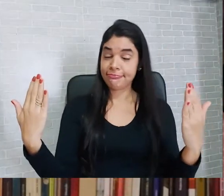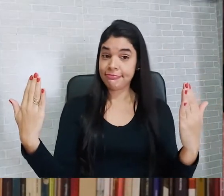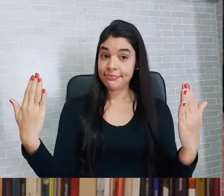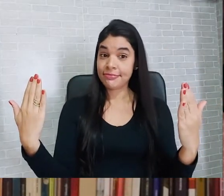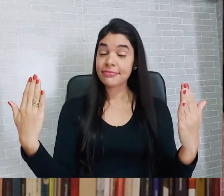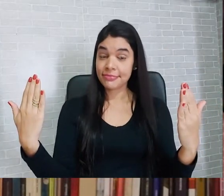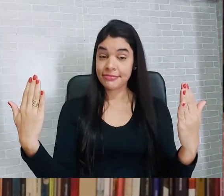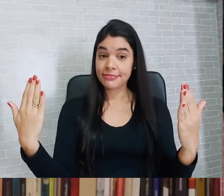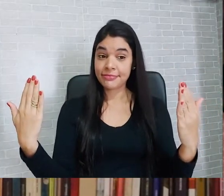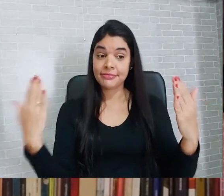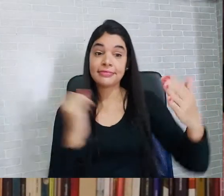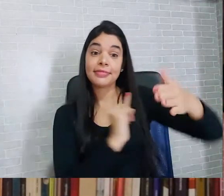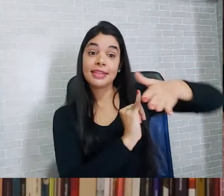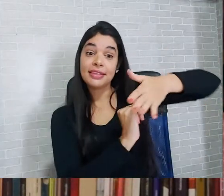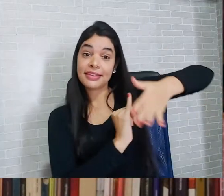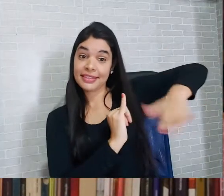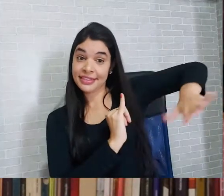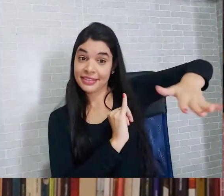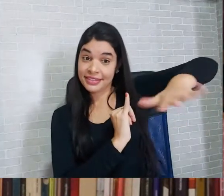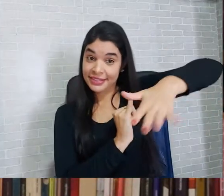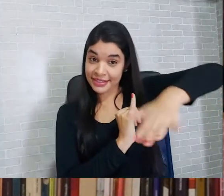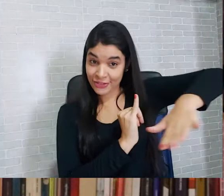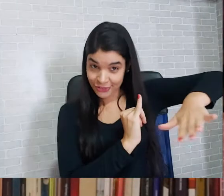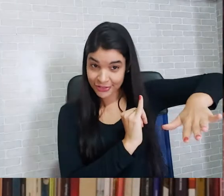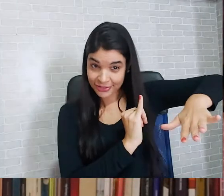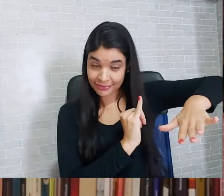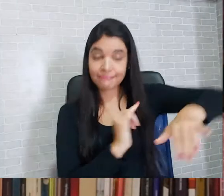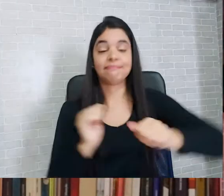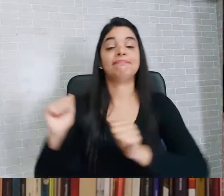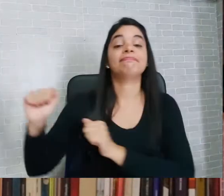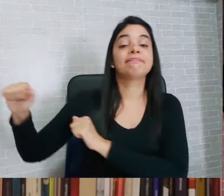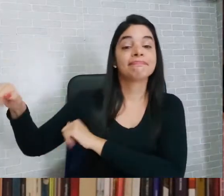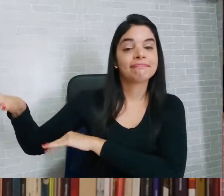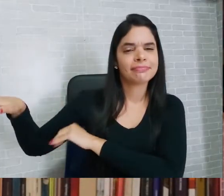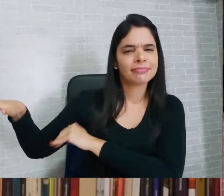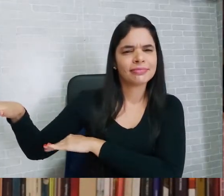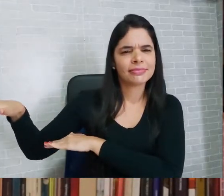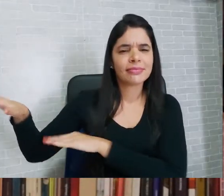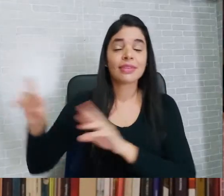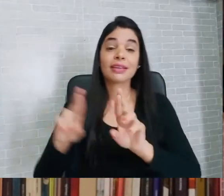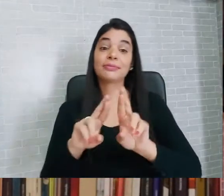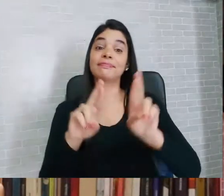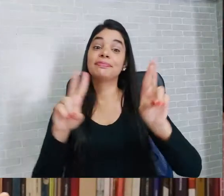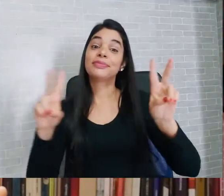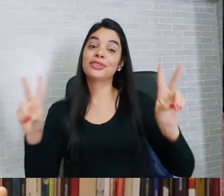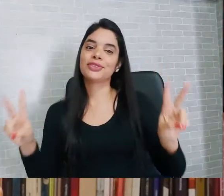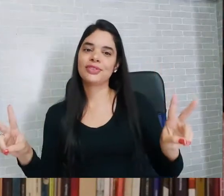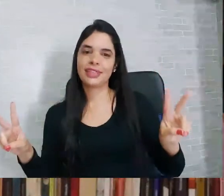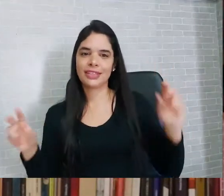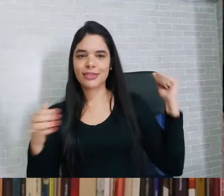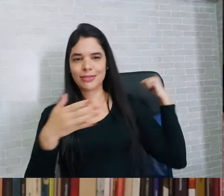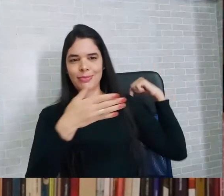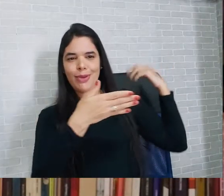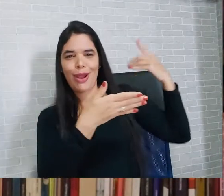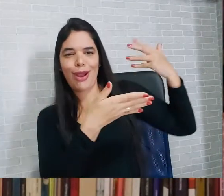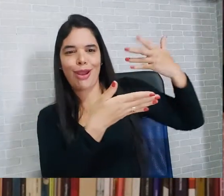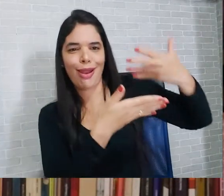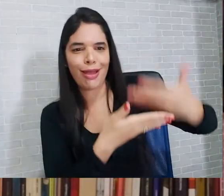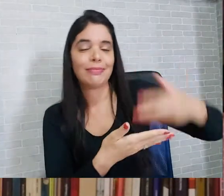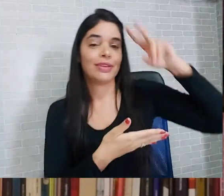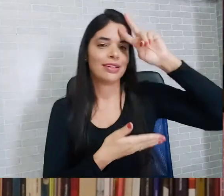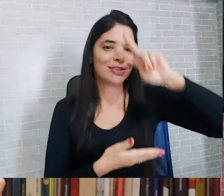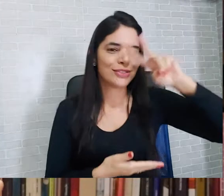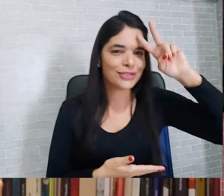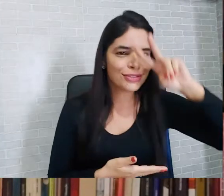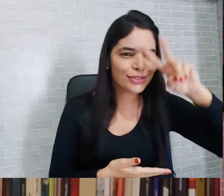Antilhas e Guiana Francesa não têm o mesmo itinerário histórico, não têm as mesmas aspirações, não têm